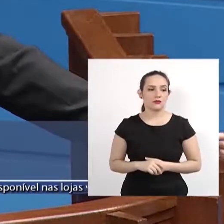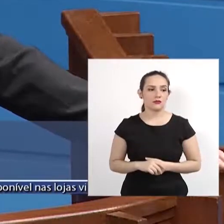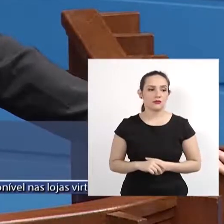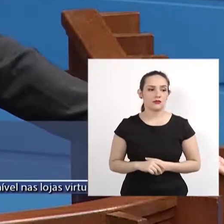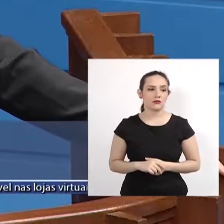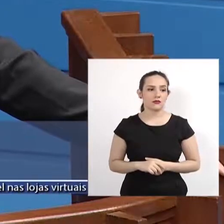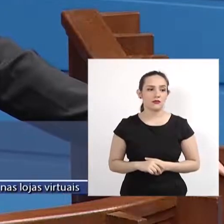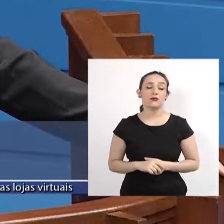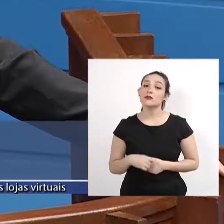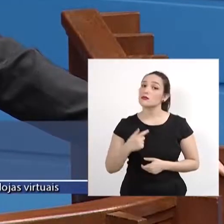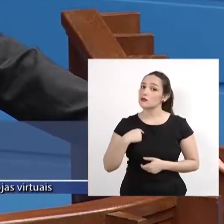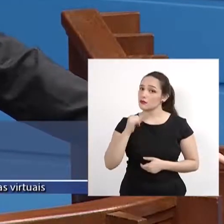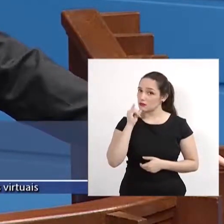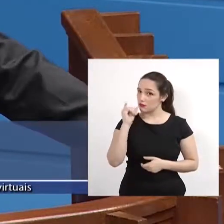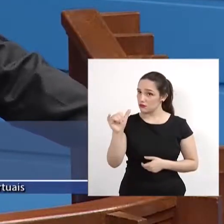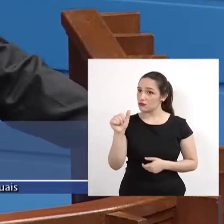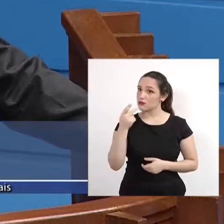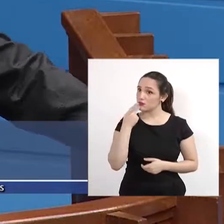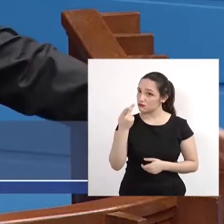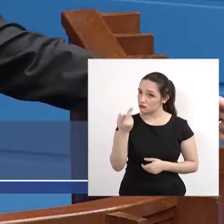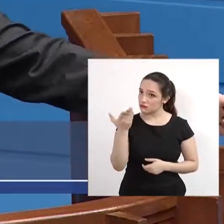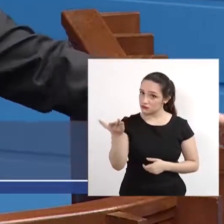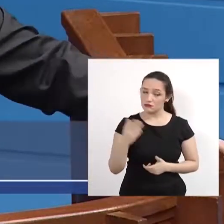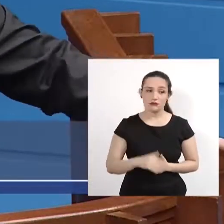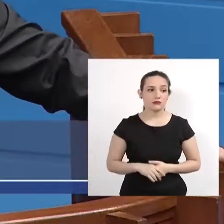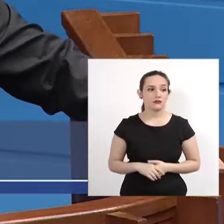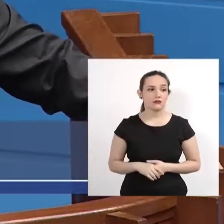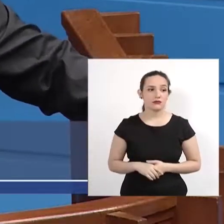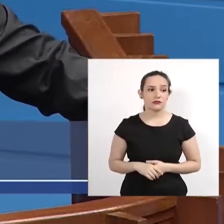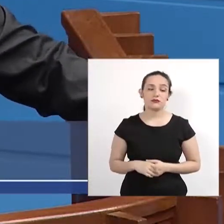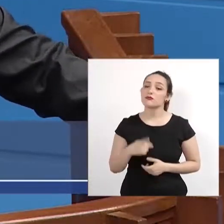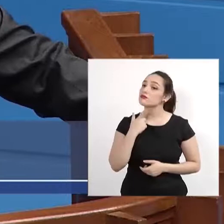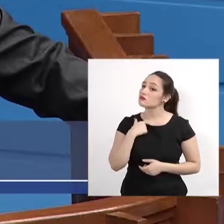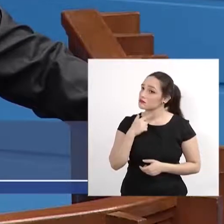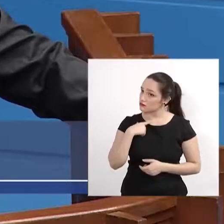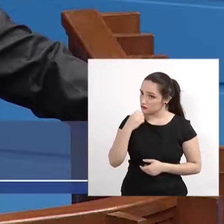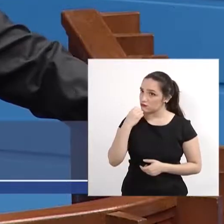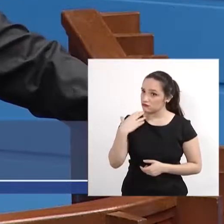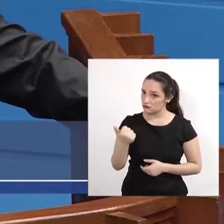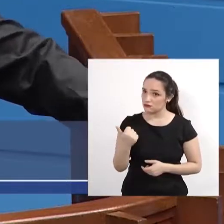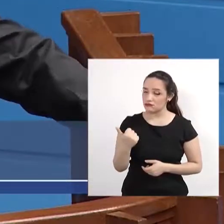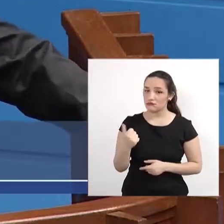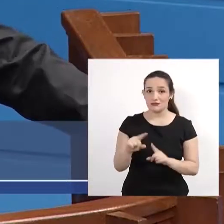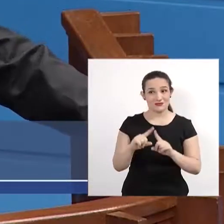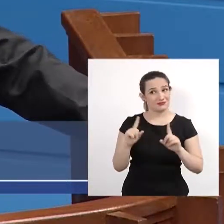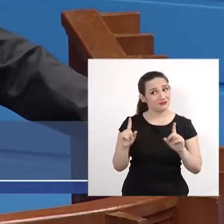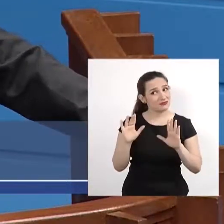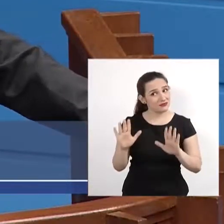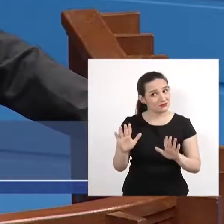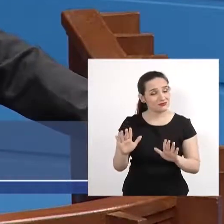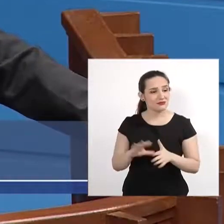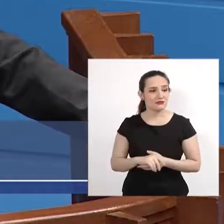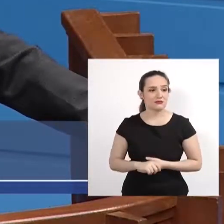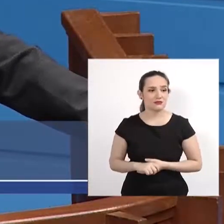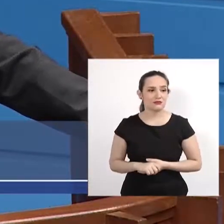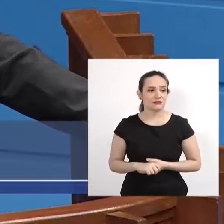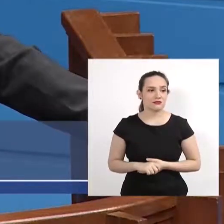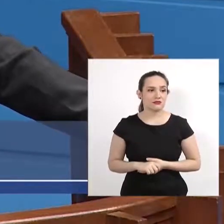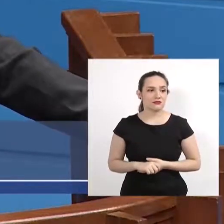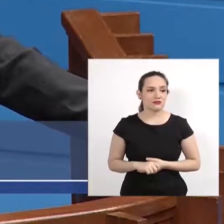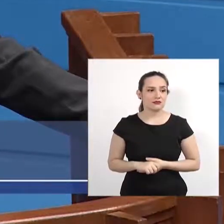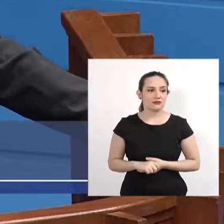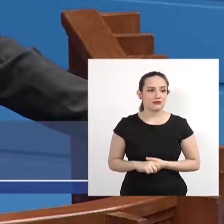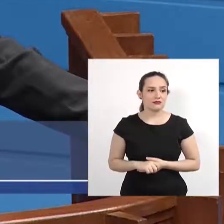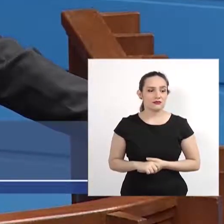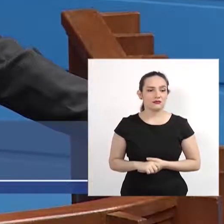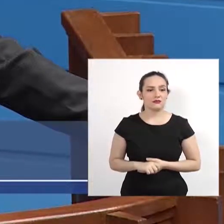dizia ao autor da mesma, elogiando as intenções, mas o alertando para aquilo que